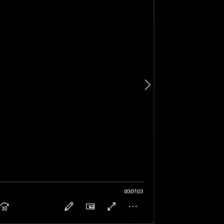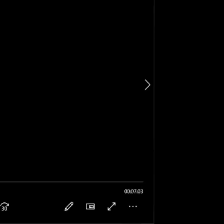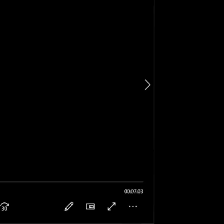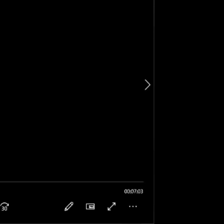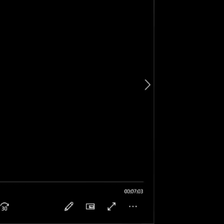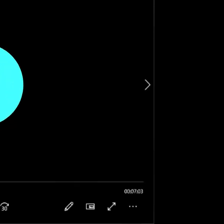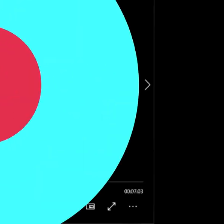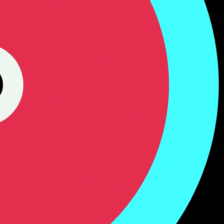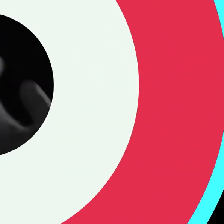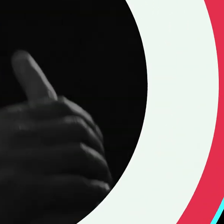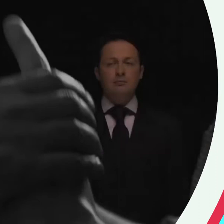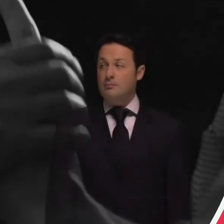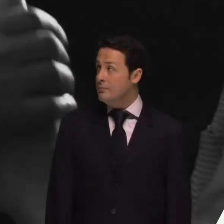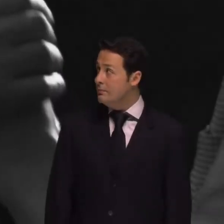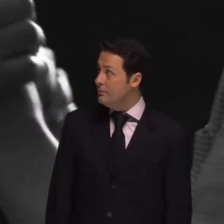continuar.